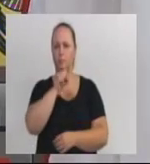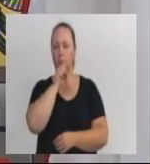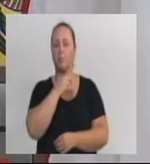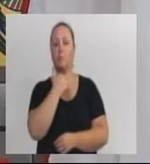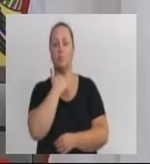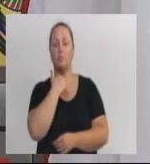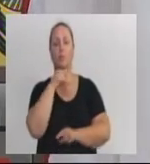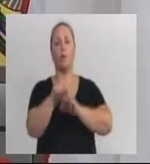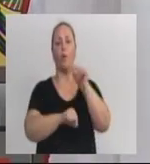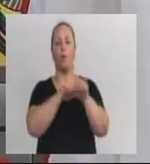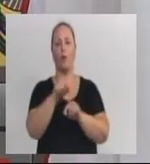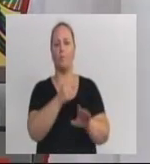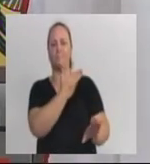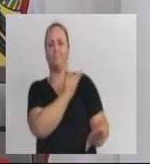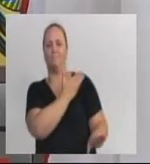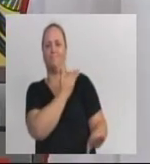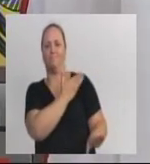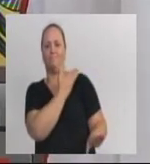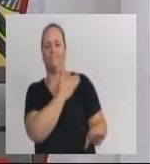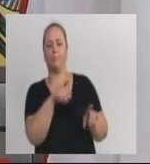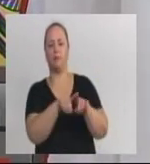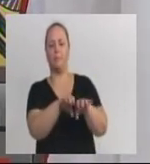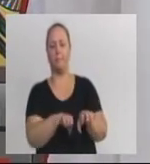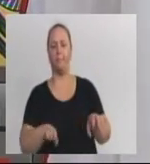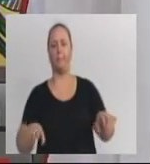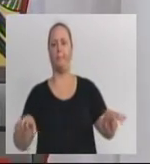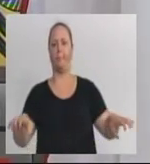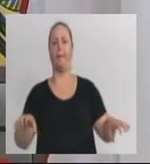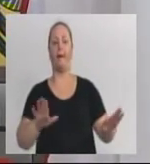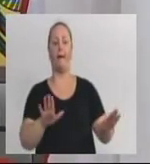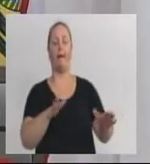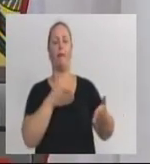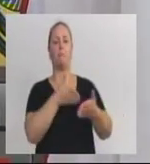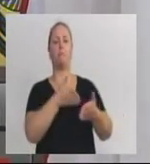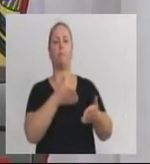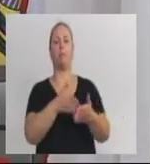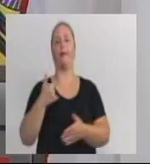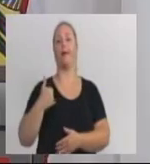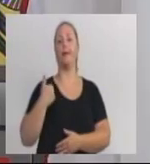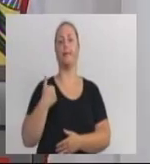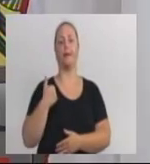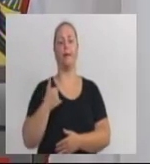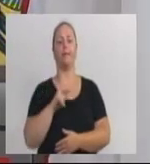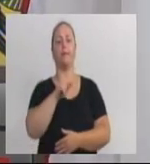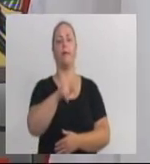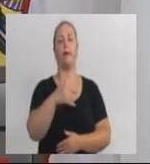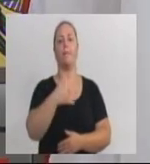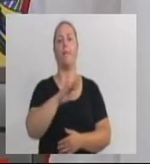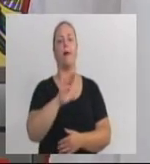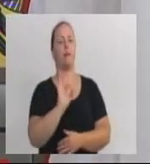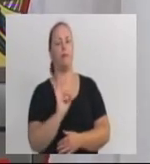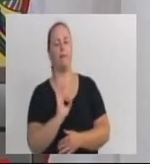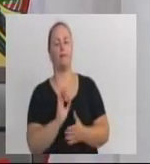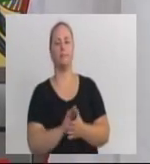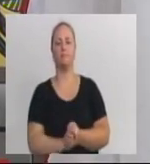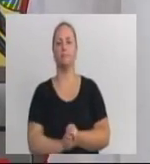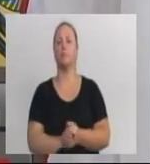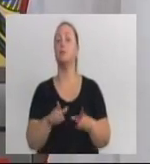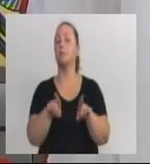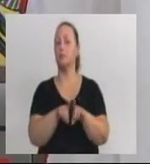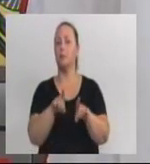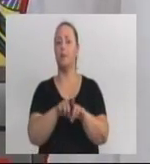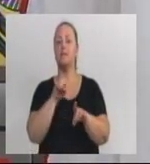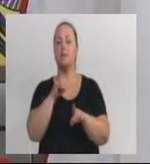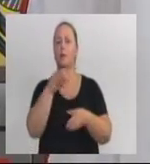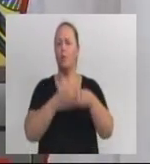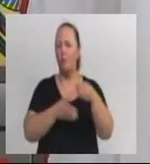a discriminação e a fixação Não, é de isso aí, não. limite máximo de idade, inclusive para concursos, ressalvados os casos em que